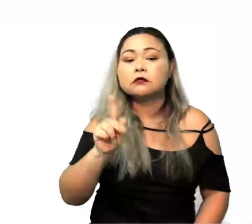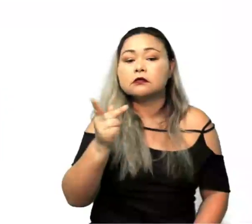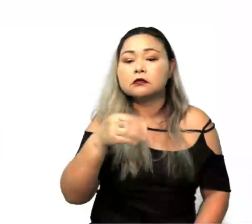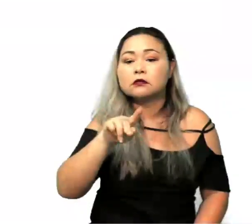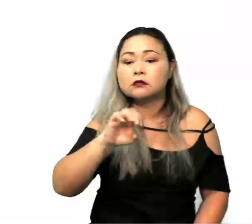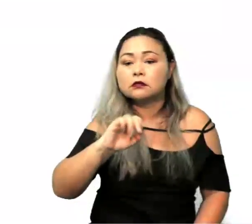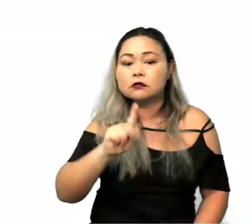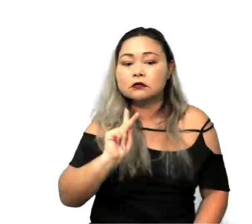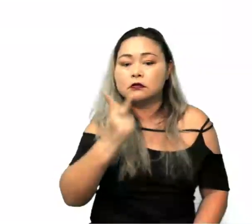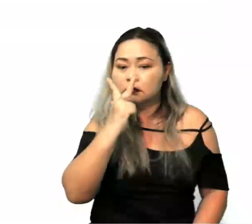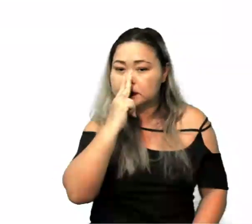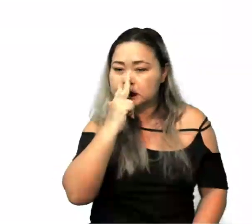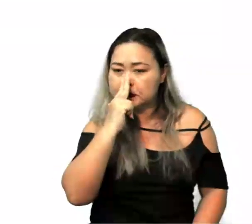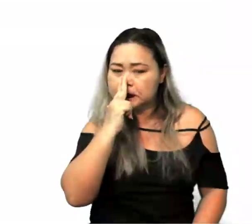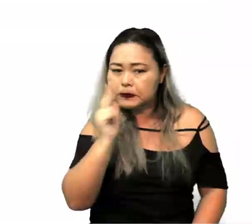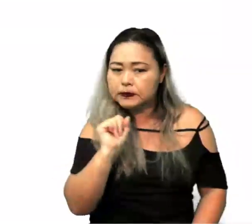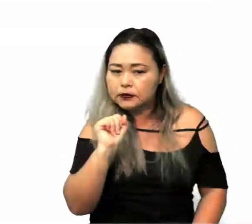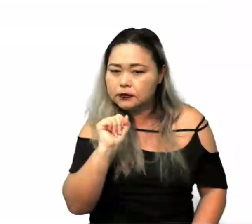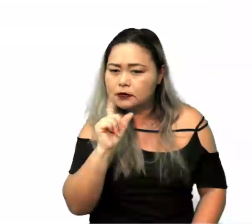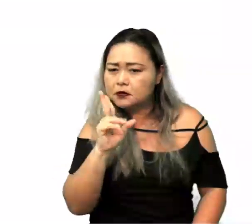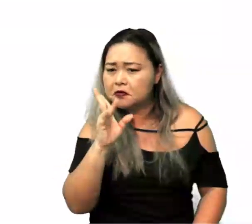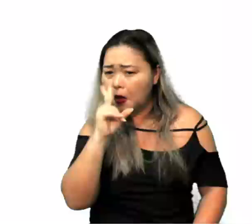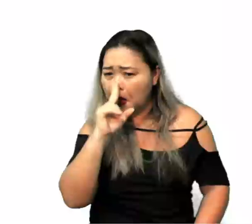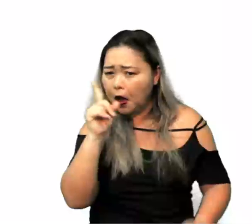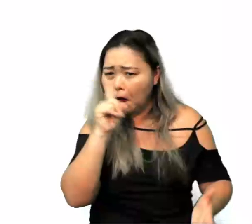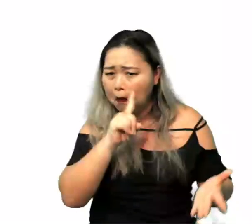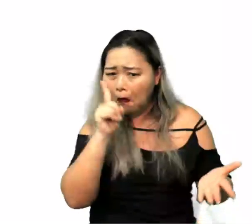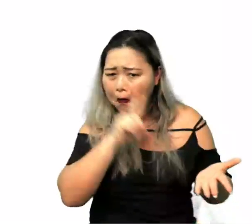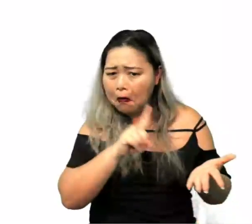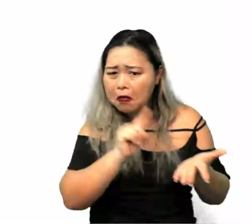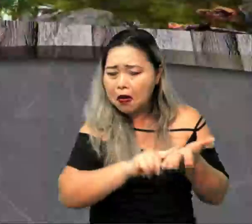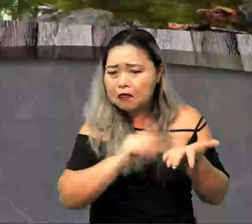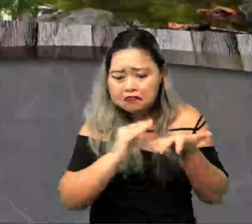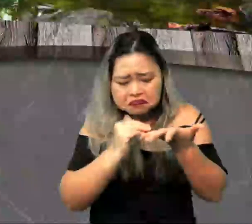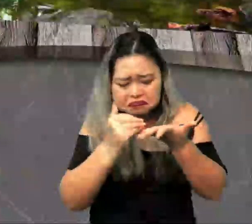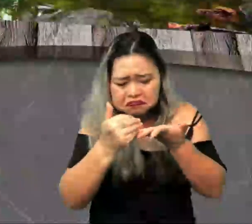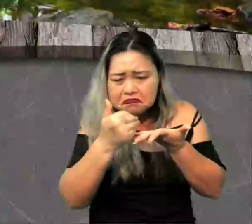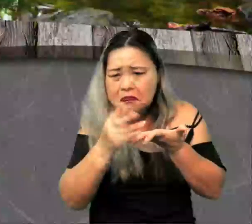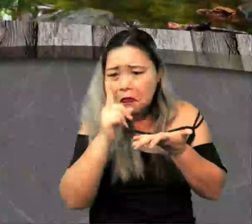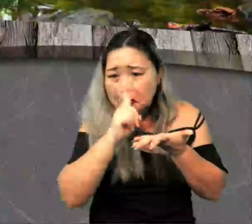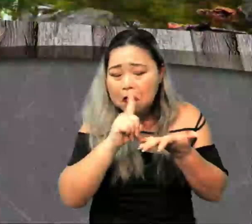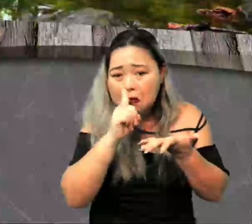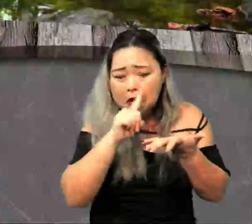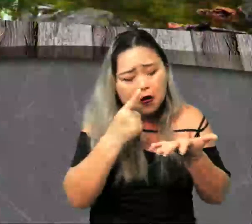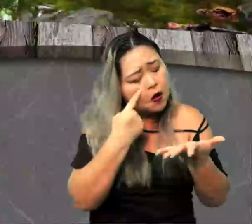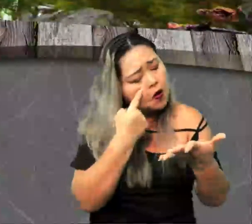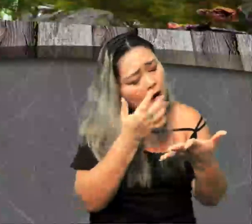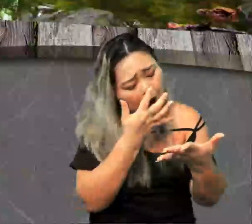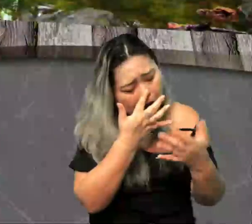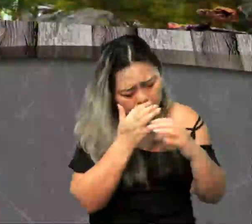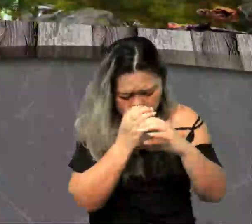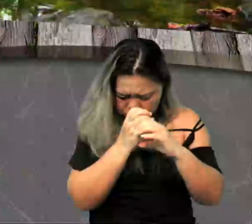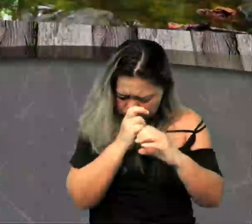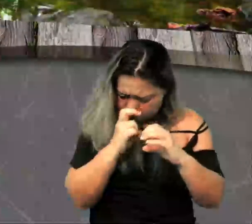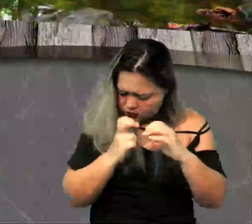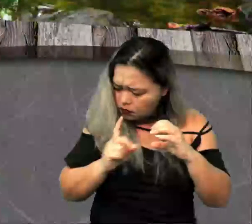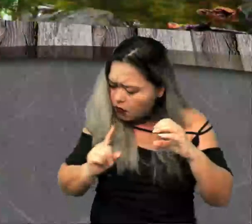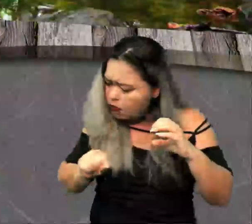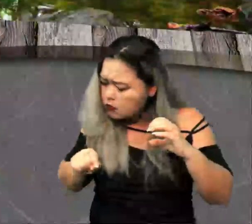essas células pareciam deficientes de compartimentos básicos. Ele observou